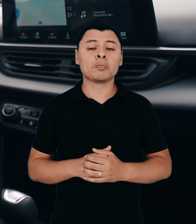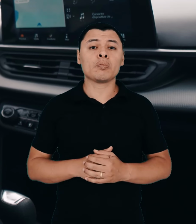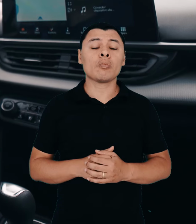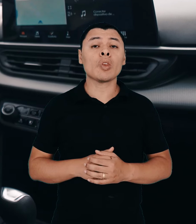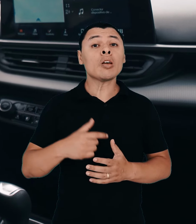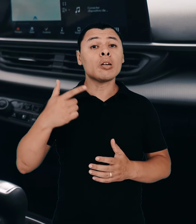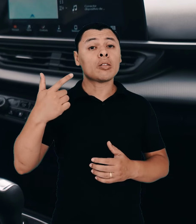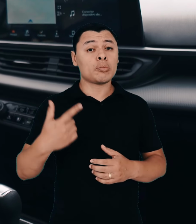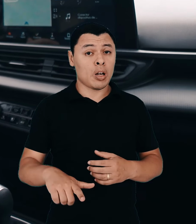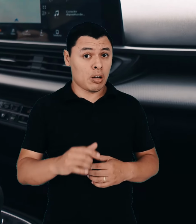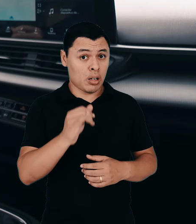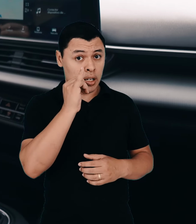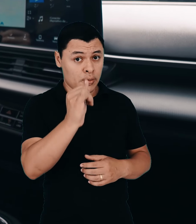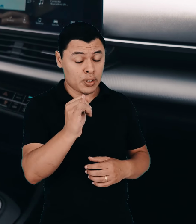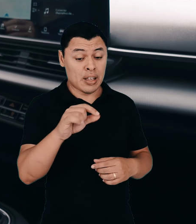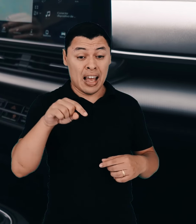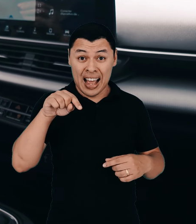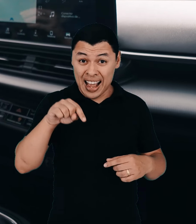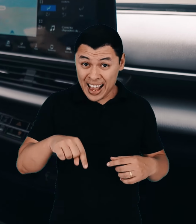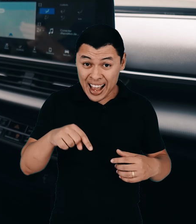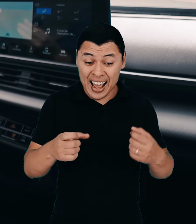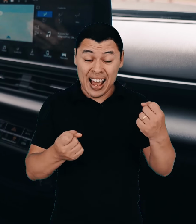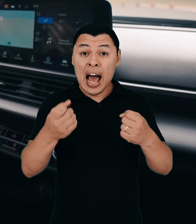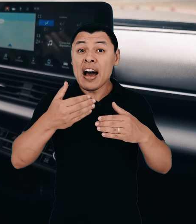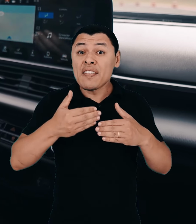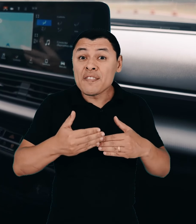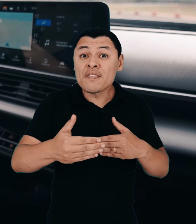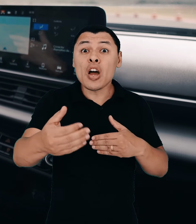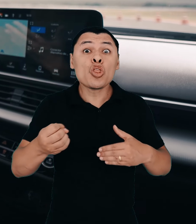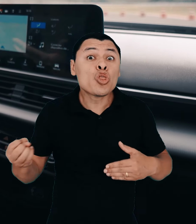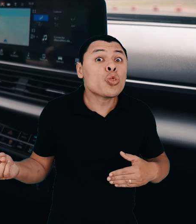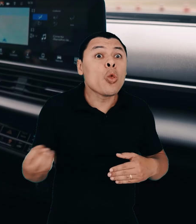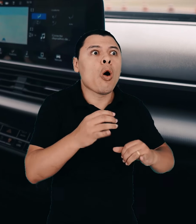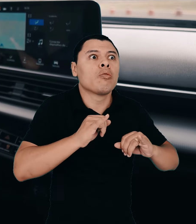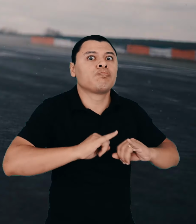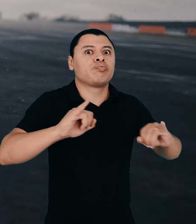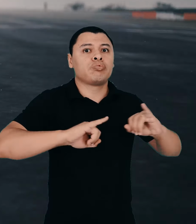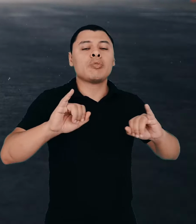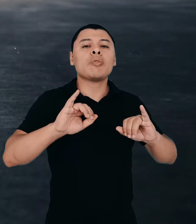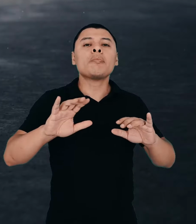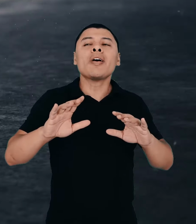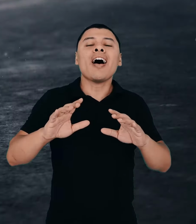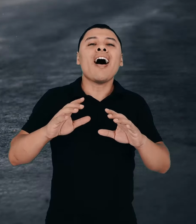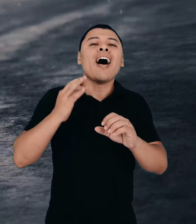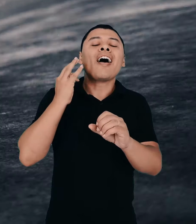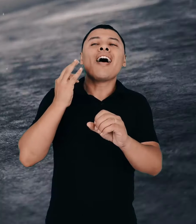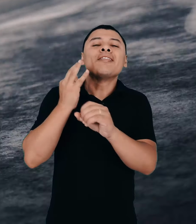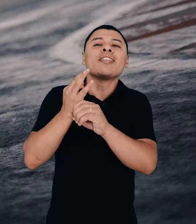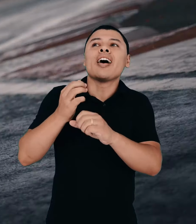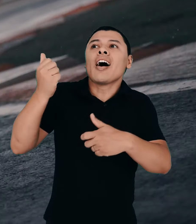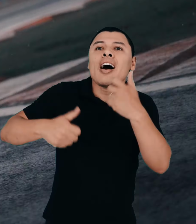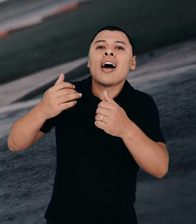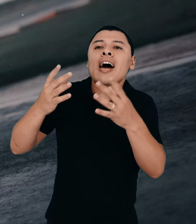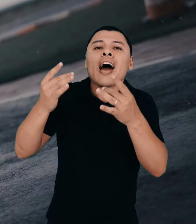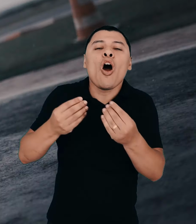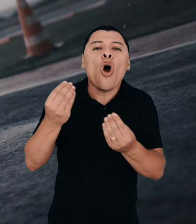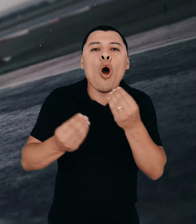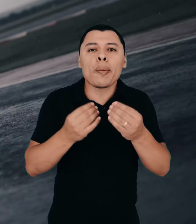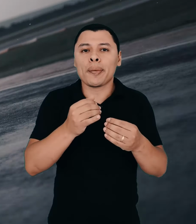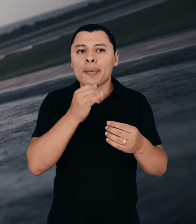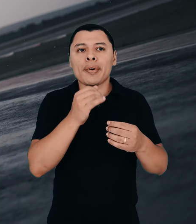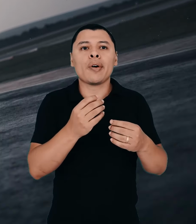aqui são impressões que a gente está colhendo antes do lançamento em si, então a gente tem alguns dados que a gente não tem. Consumo, por exemplo, a gente sabe que a média